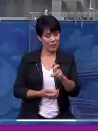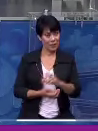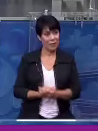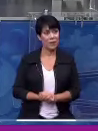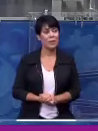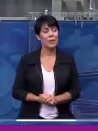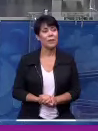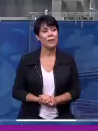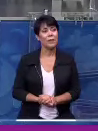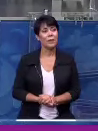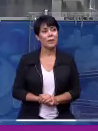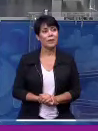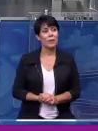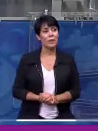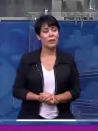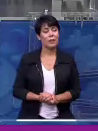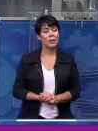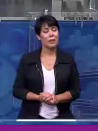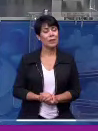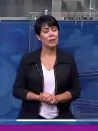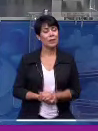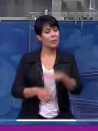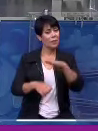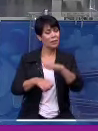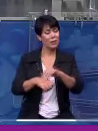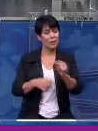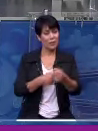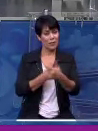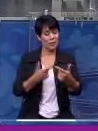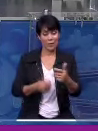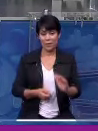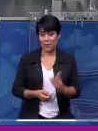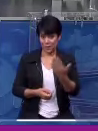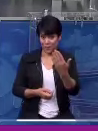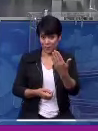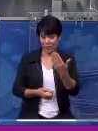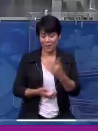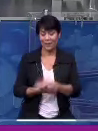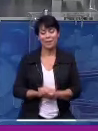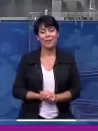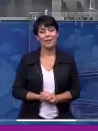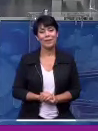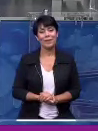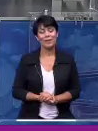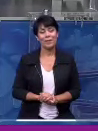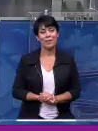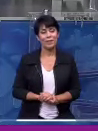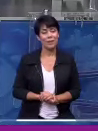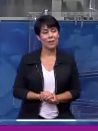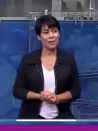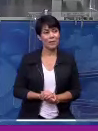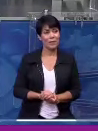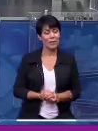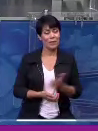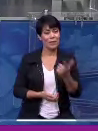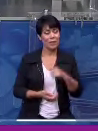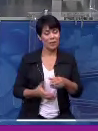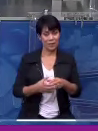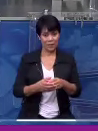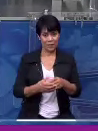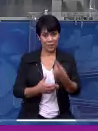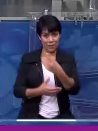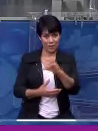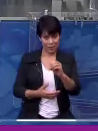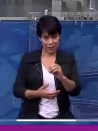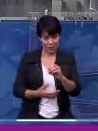15. Pode chamar que a sorte vem. Vem sorte, vem sorte. Bola branca,